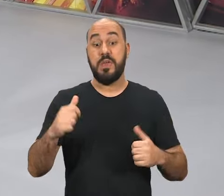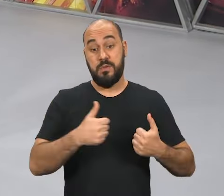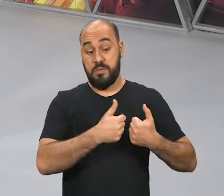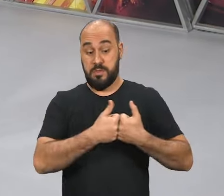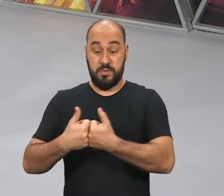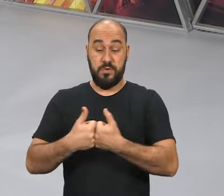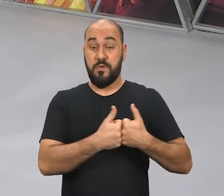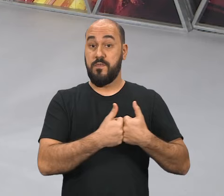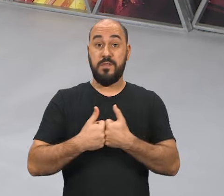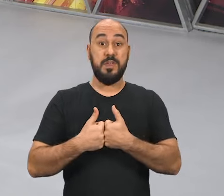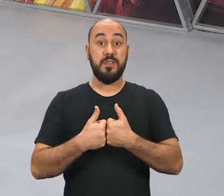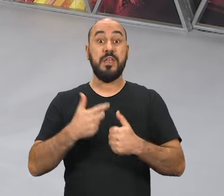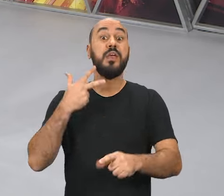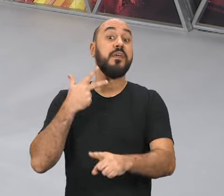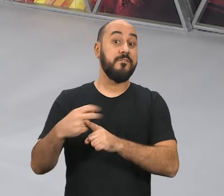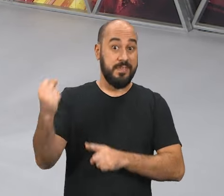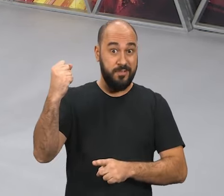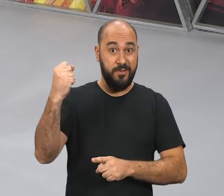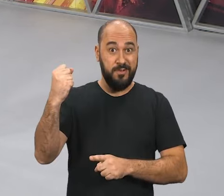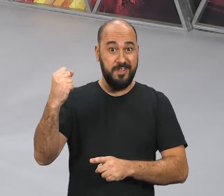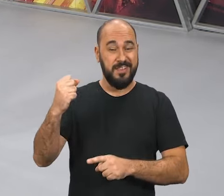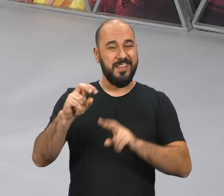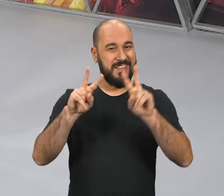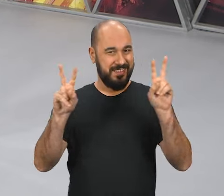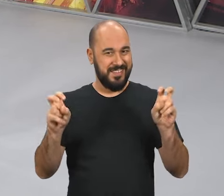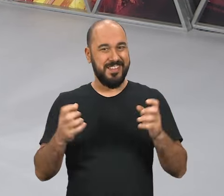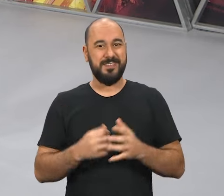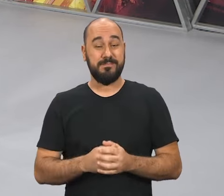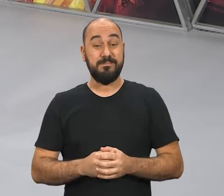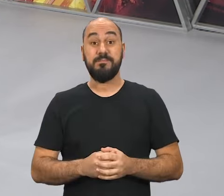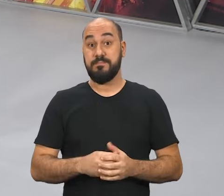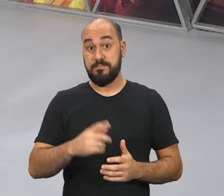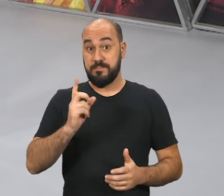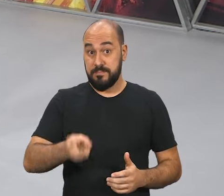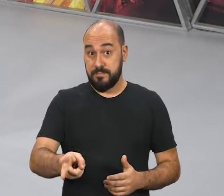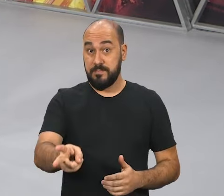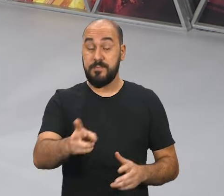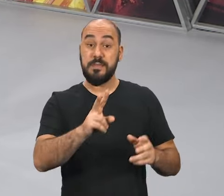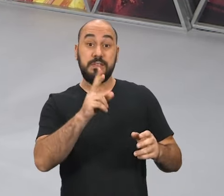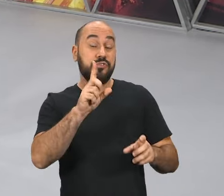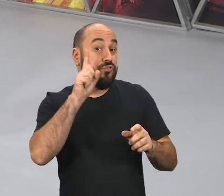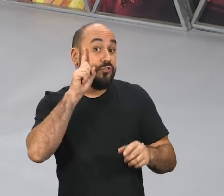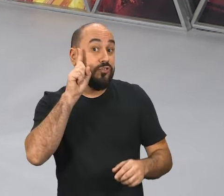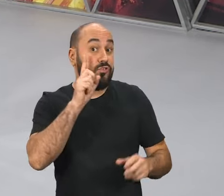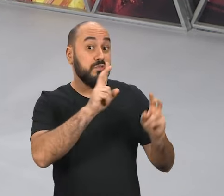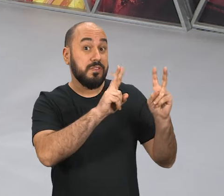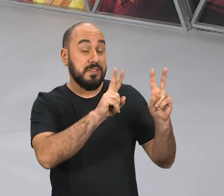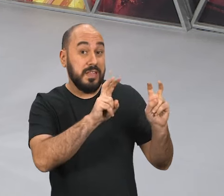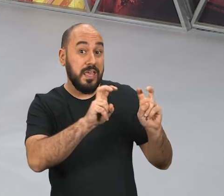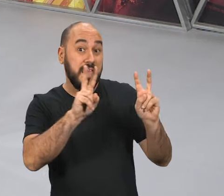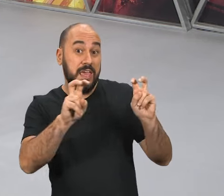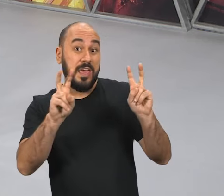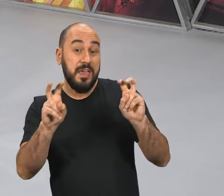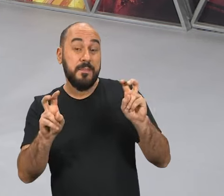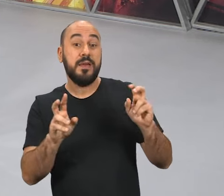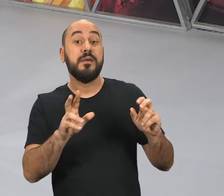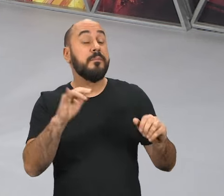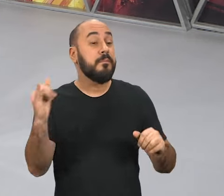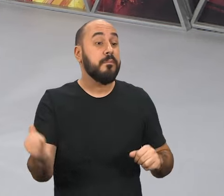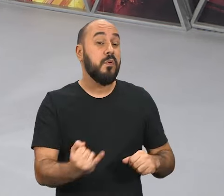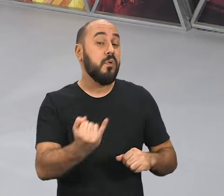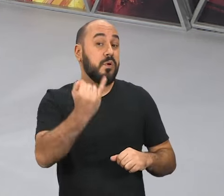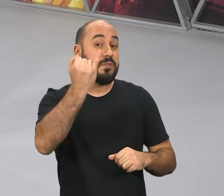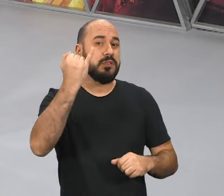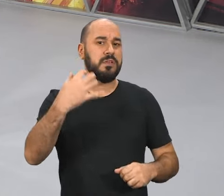O Grande Conflito e a Grande Vitória. Cada dia um tema mais importante, cada dia um tema necessário